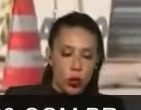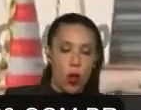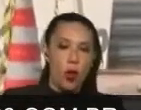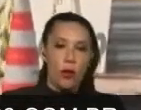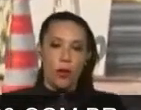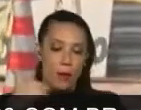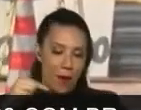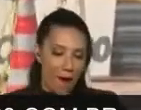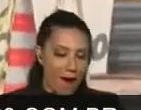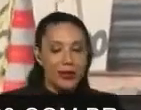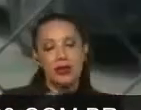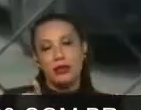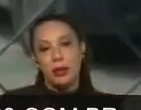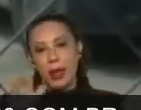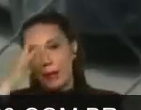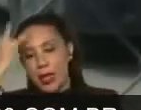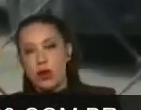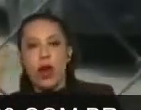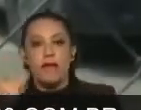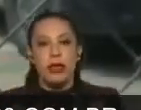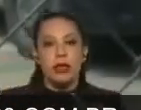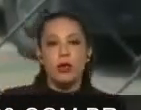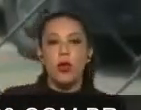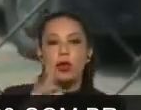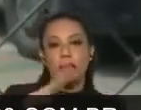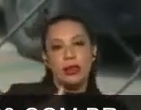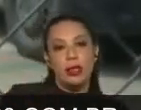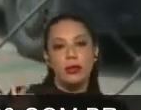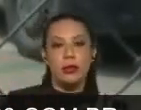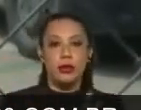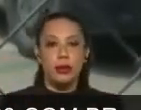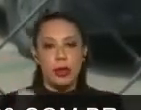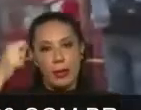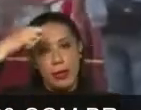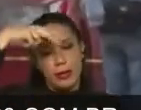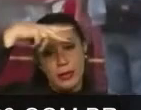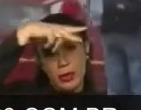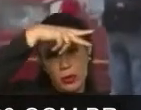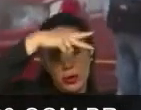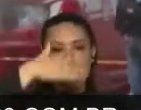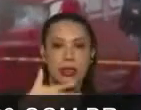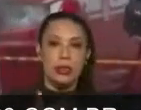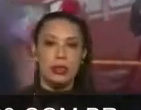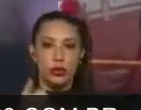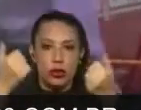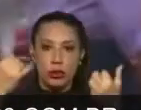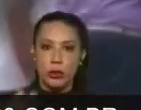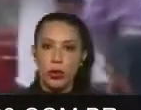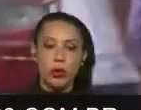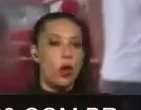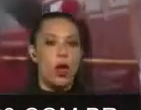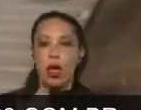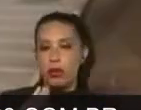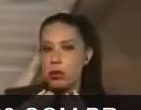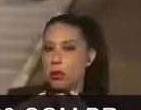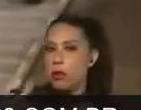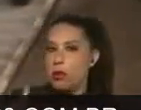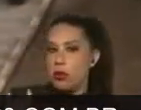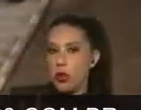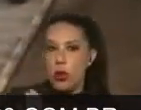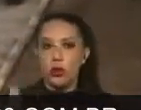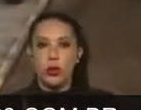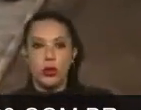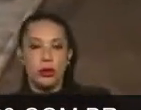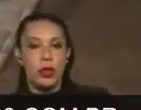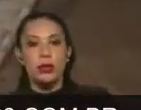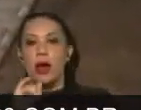Em entrevista coletiva ontem, o secretário de Planejamento da Prefeitura da cidade, Léo Novaes, disse que não foi solicitada autorização